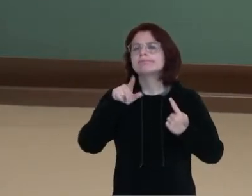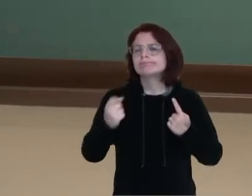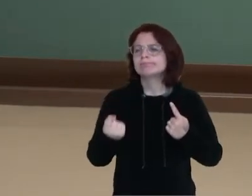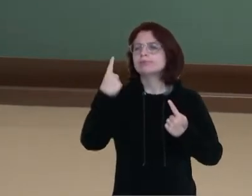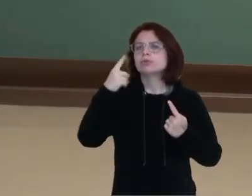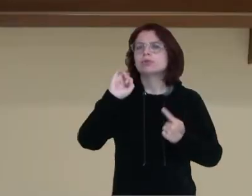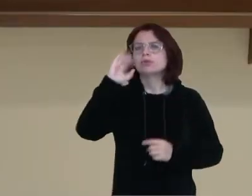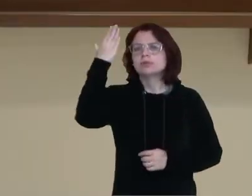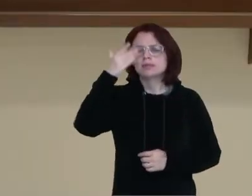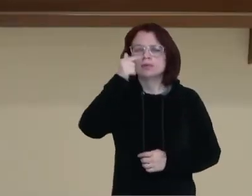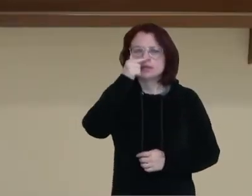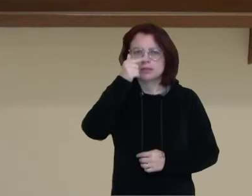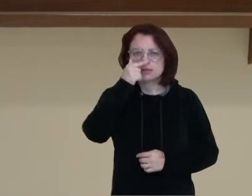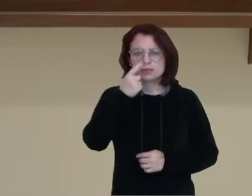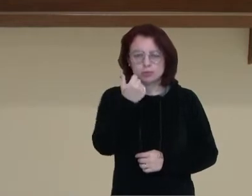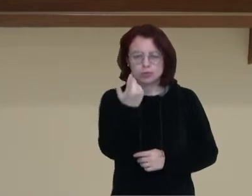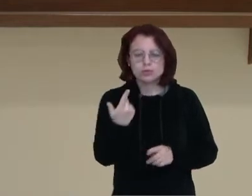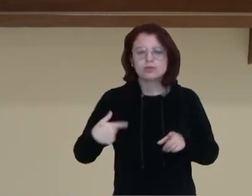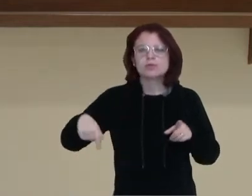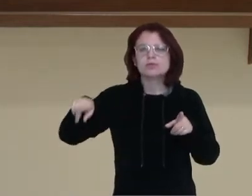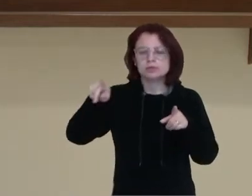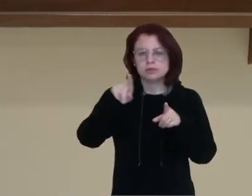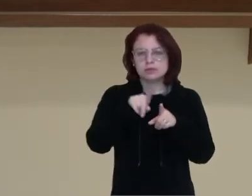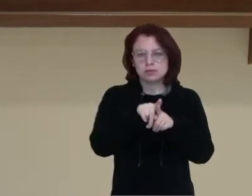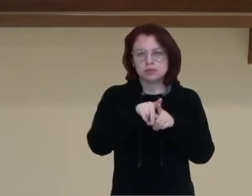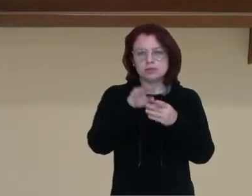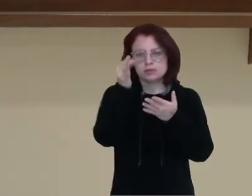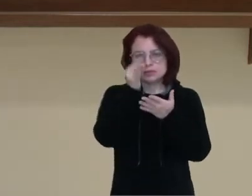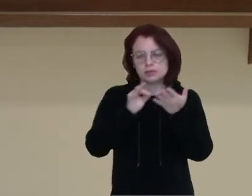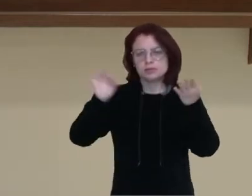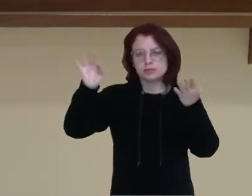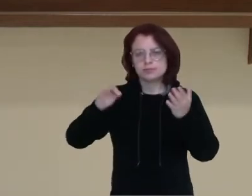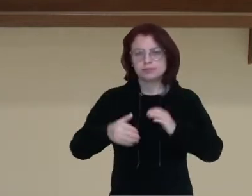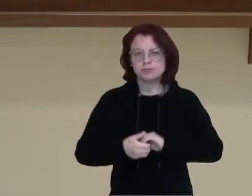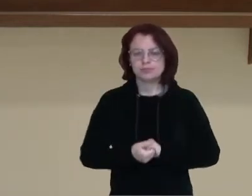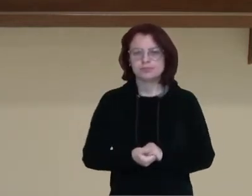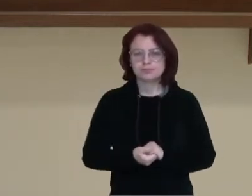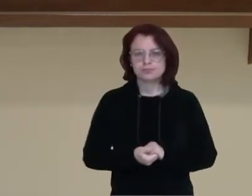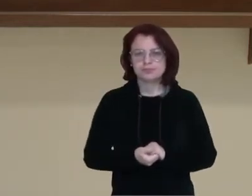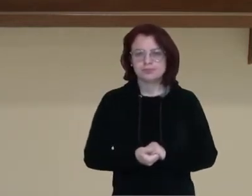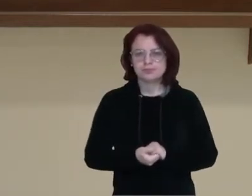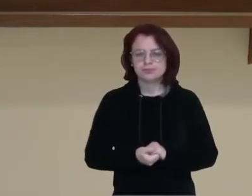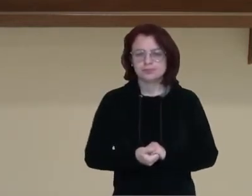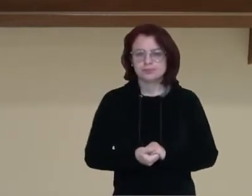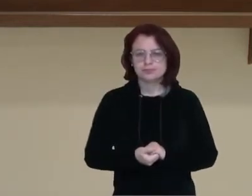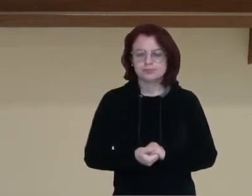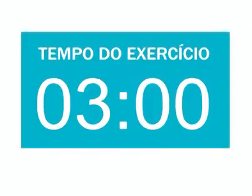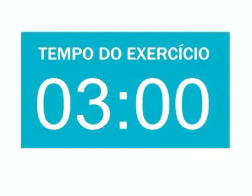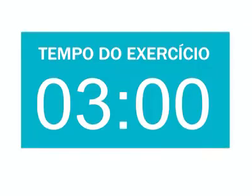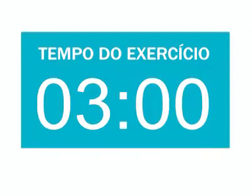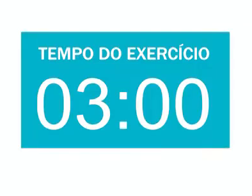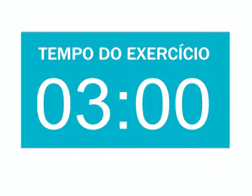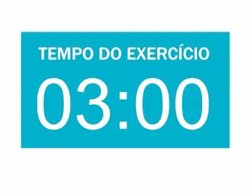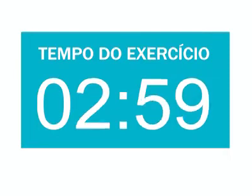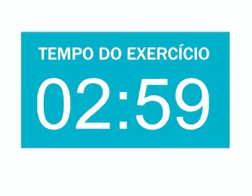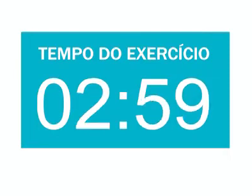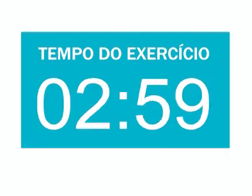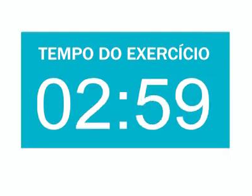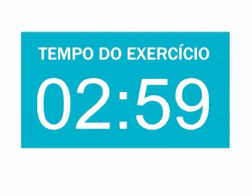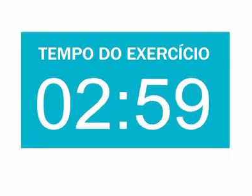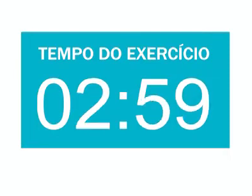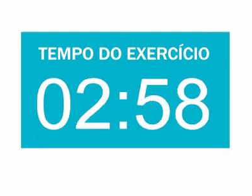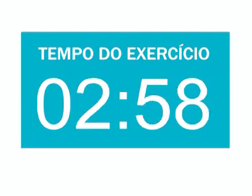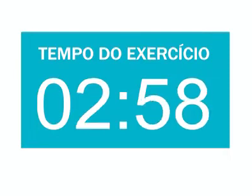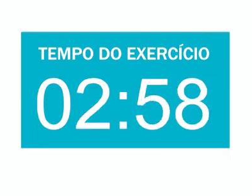no mundo grego? Daqui a pouquinho, galera do sexto ano, nós voltamos. Corrigimos juntos. Bora lá!